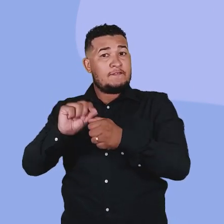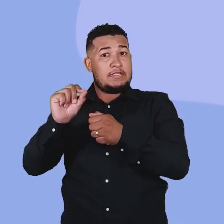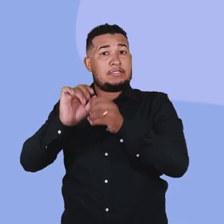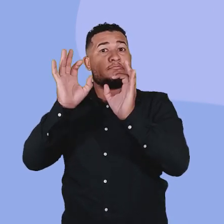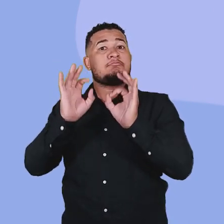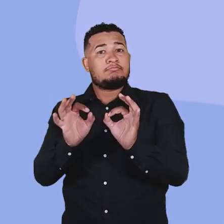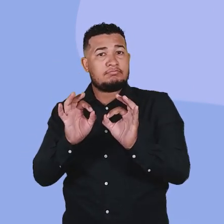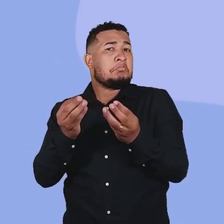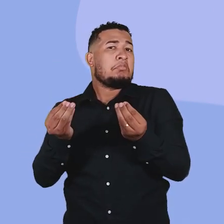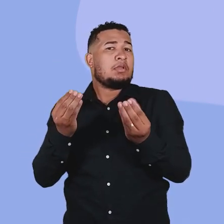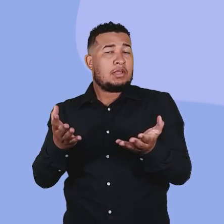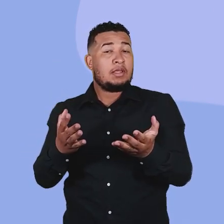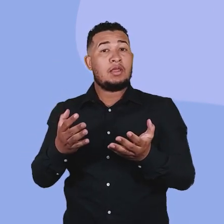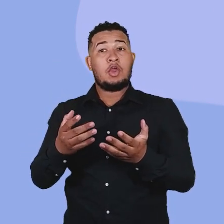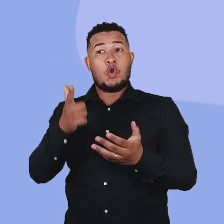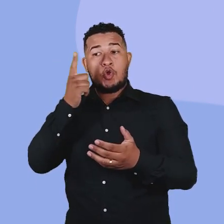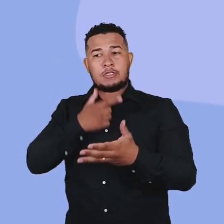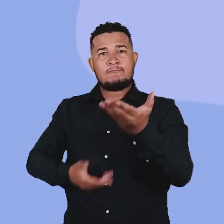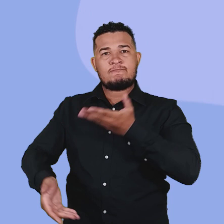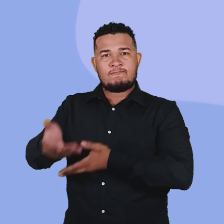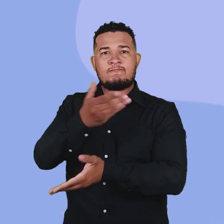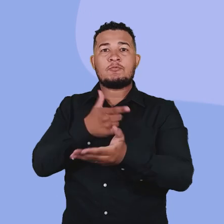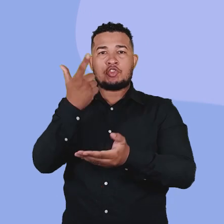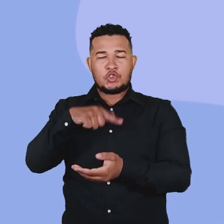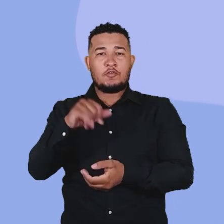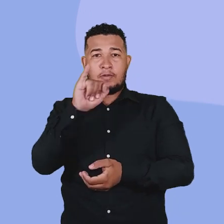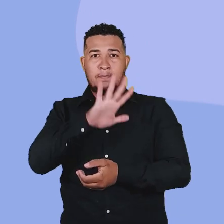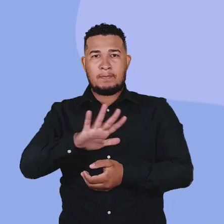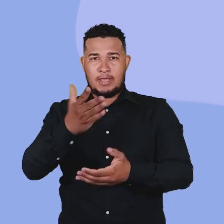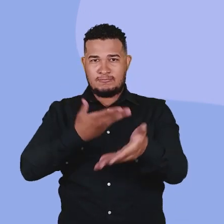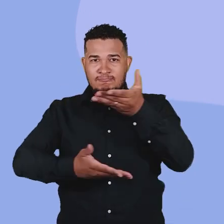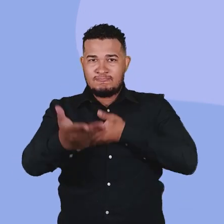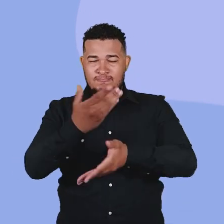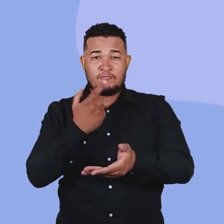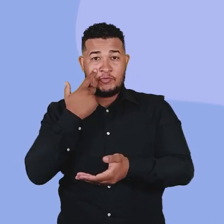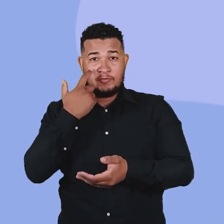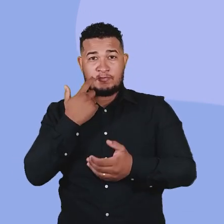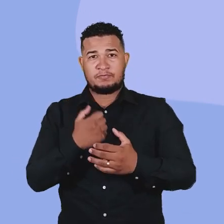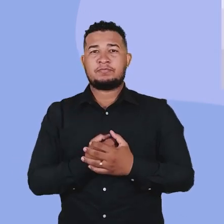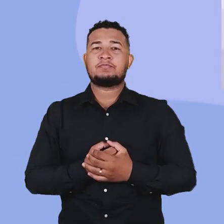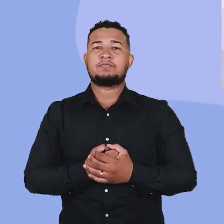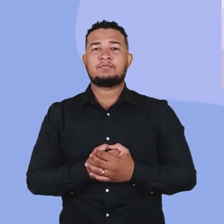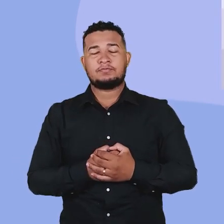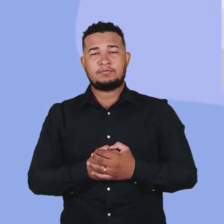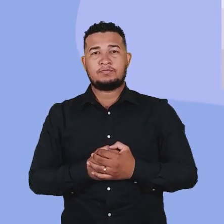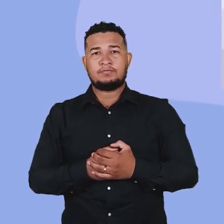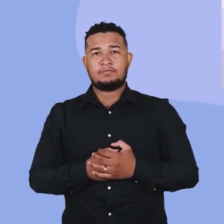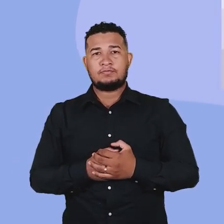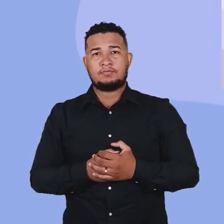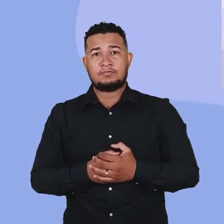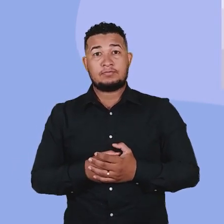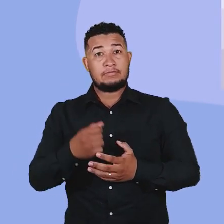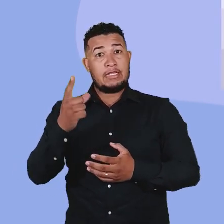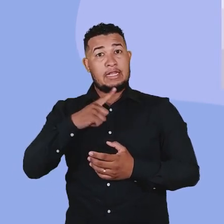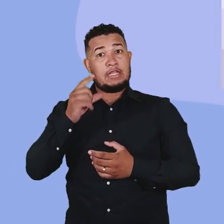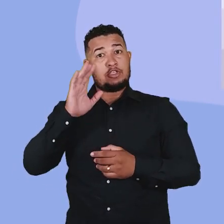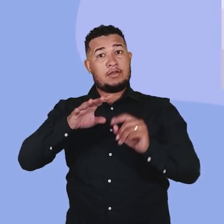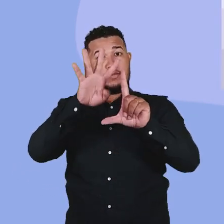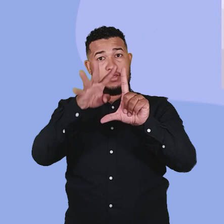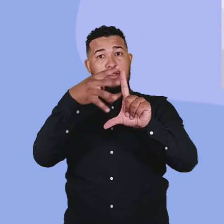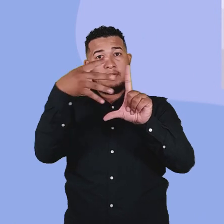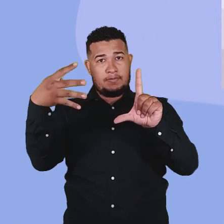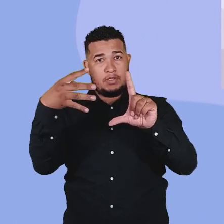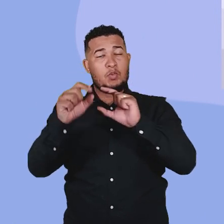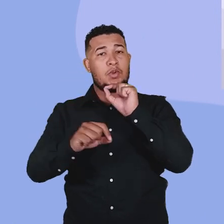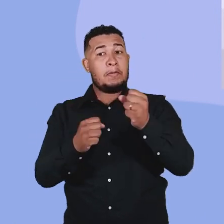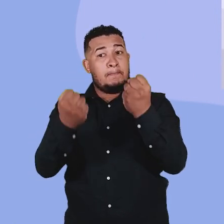fazer com as pessoas da sua casa, para que você agora possa interagir comigo no próximo slide que eu vou estar passando. De acordo com a